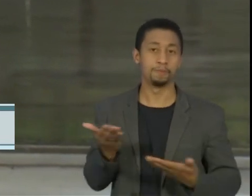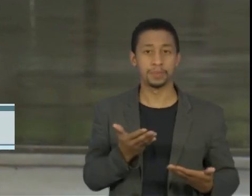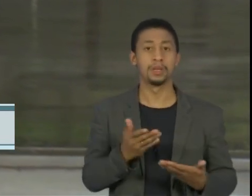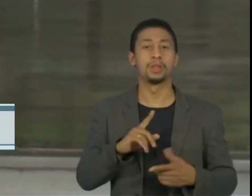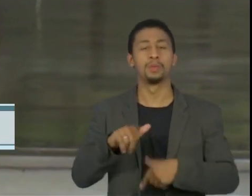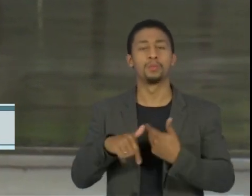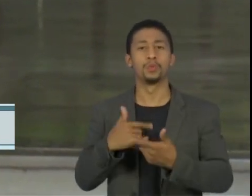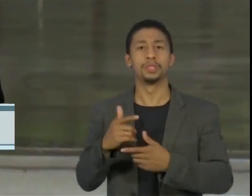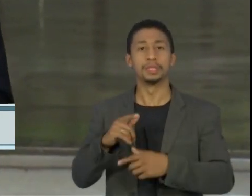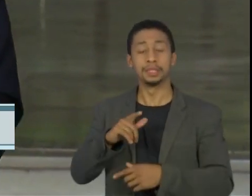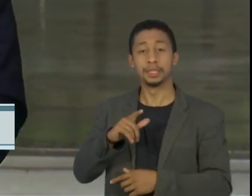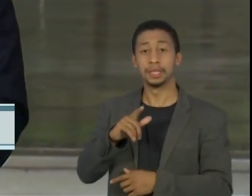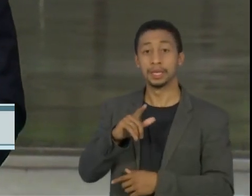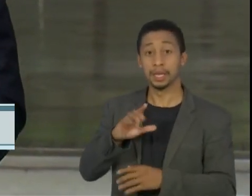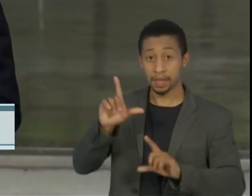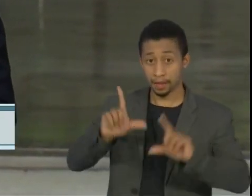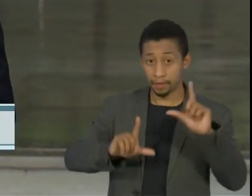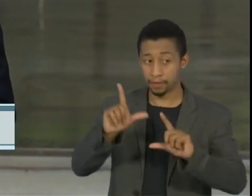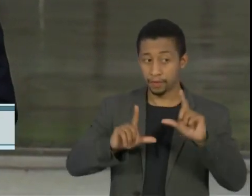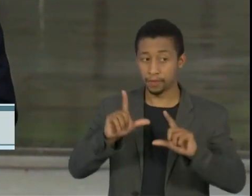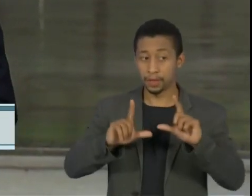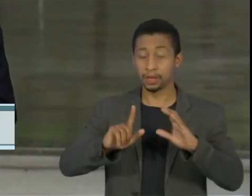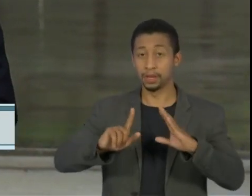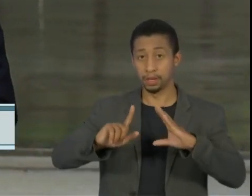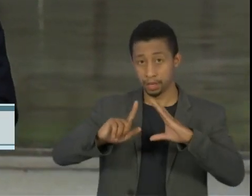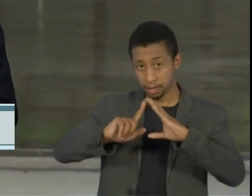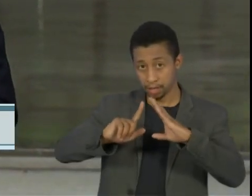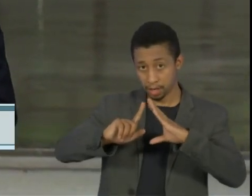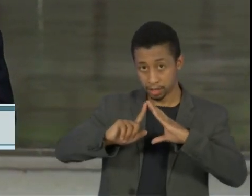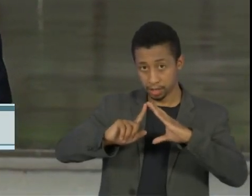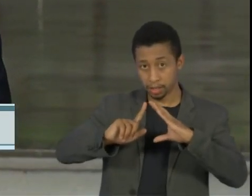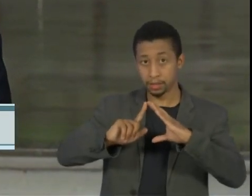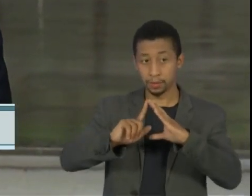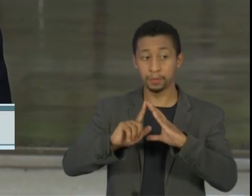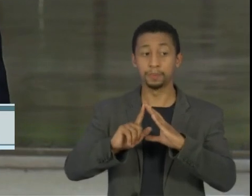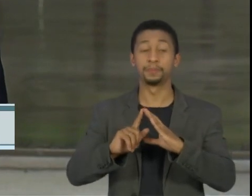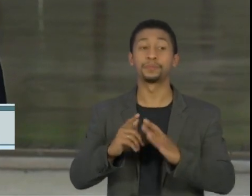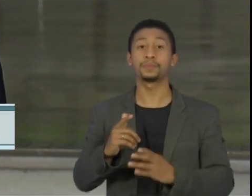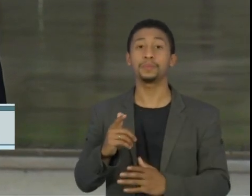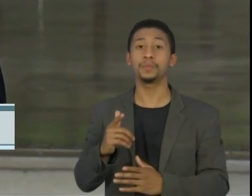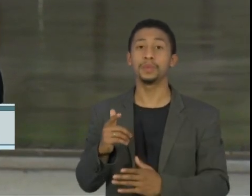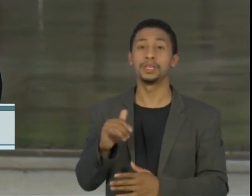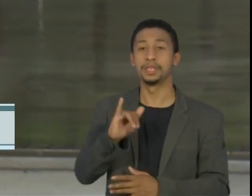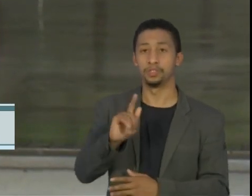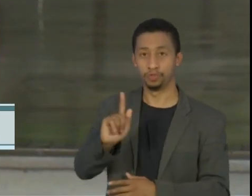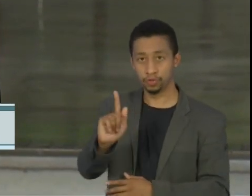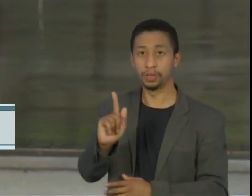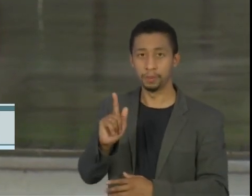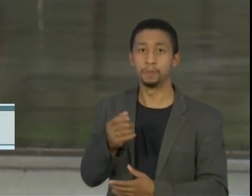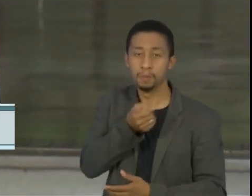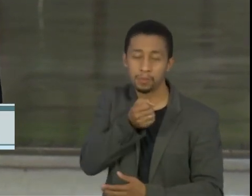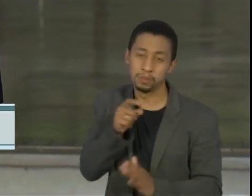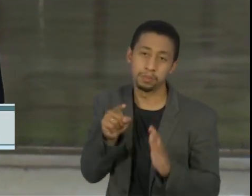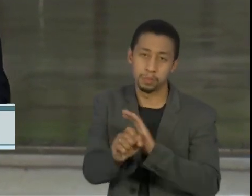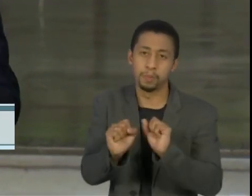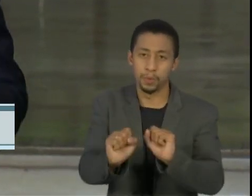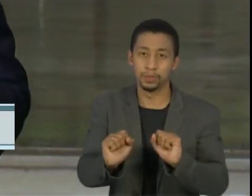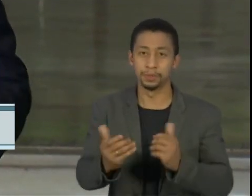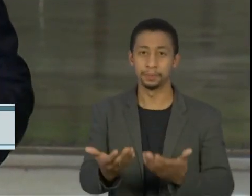TV Gazeta, e Eduardo Esteves, do portal IG. Tatiane, você já está em tela. Boa tarde. Sua pergunta, por